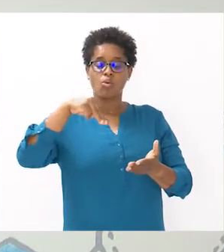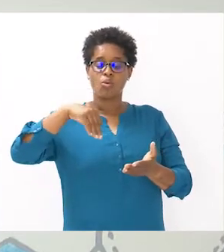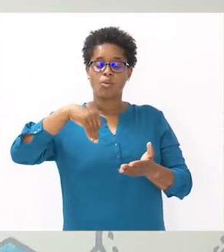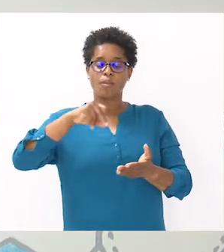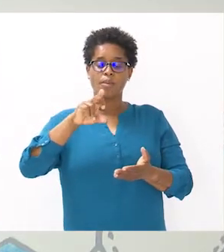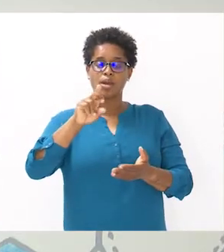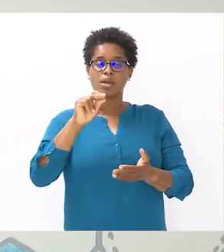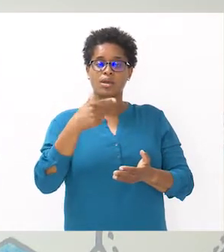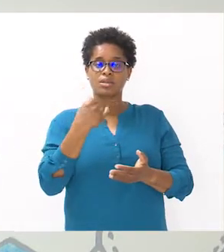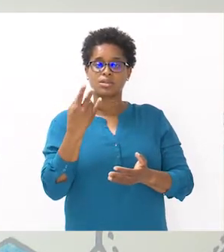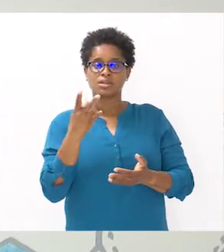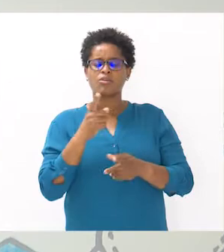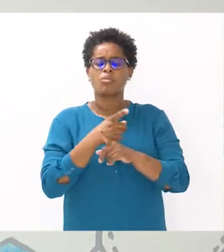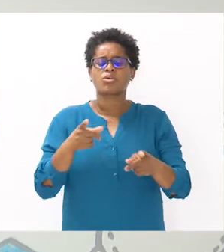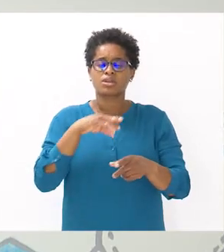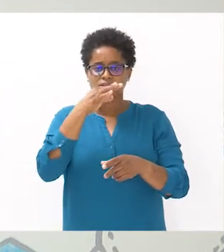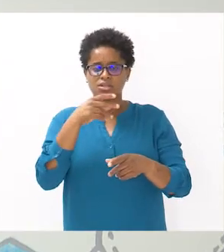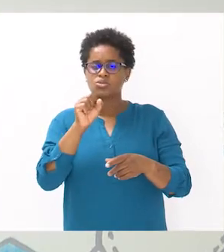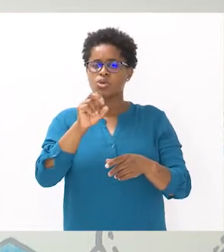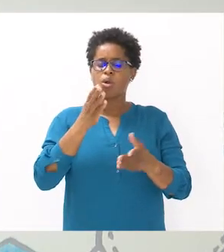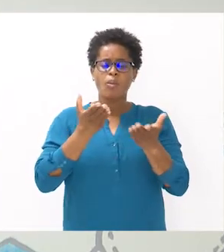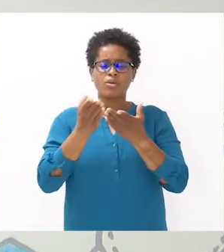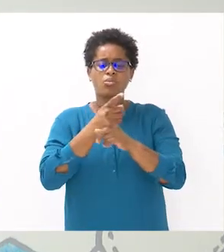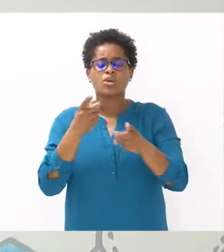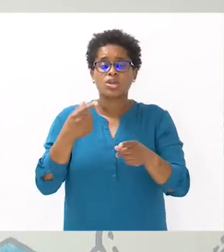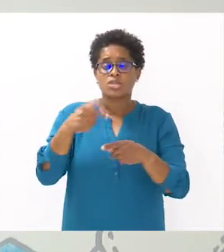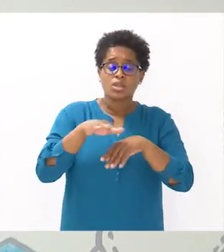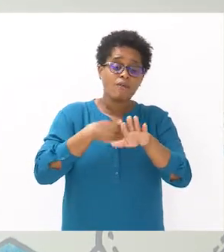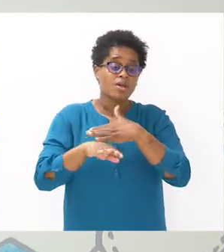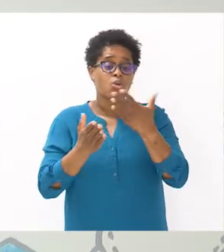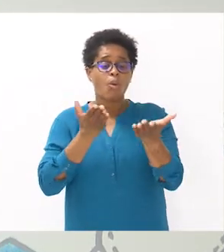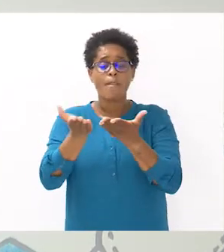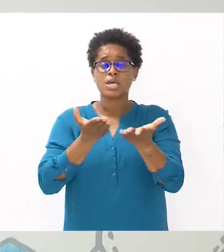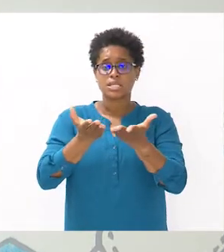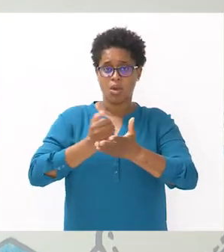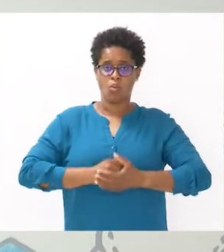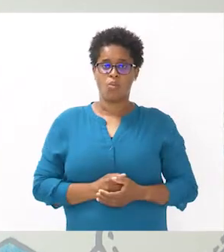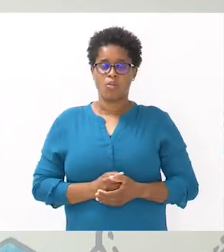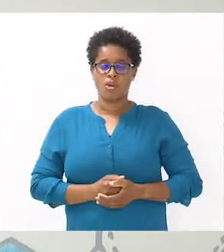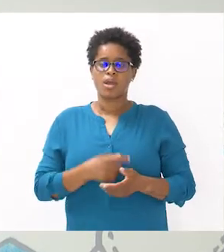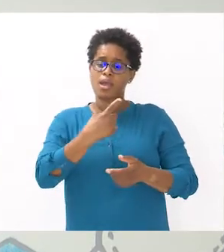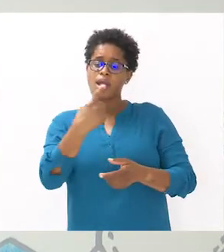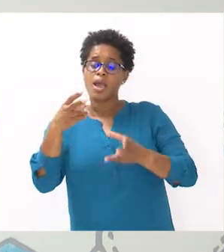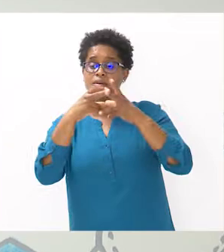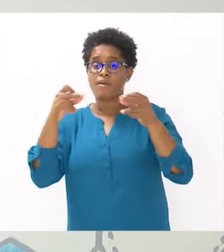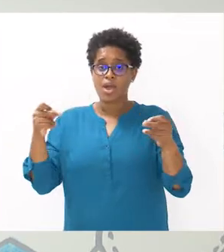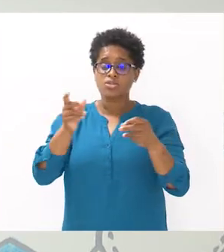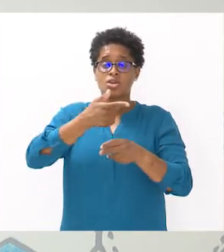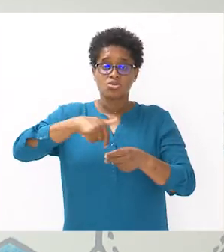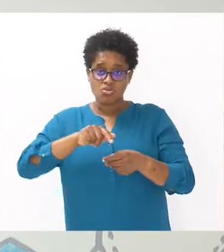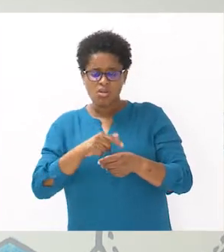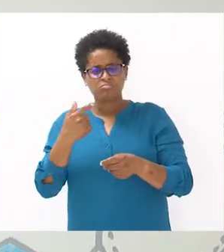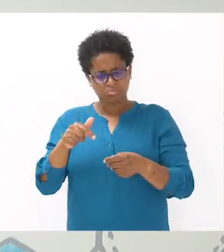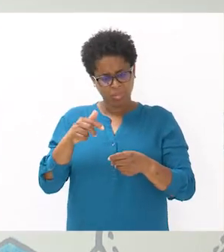diz grau comparativo? Porque estão a comparar, não é? Em cada frase, nós sentimos